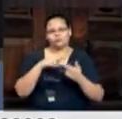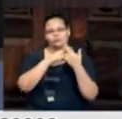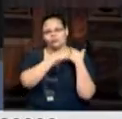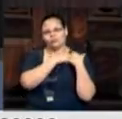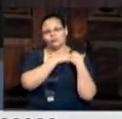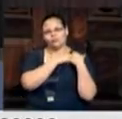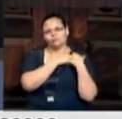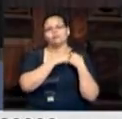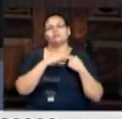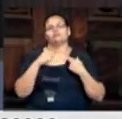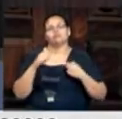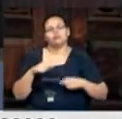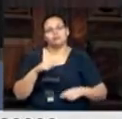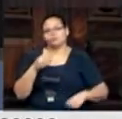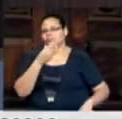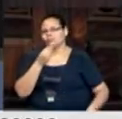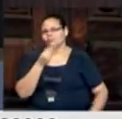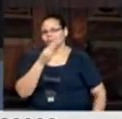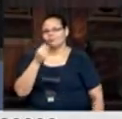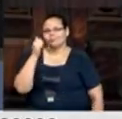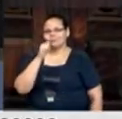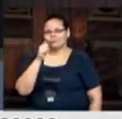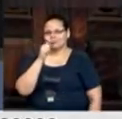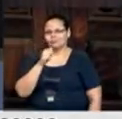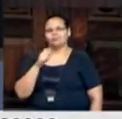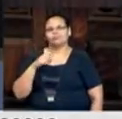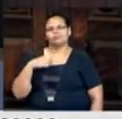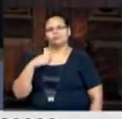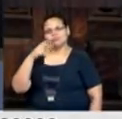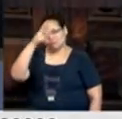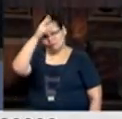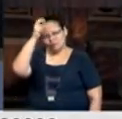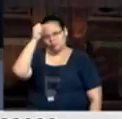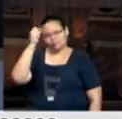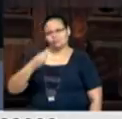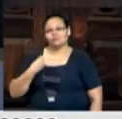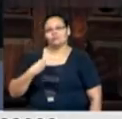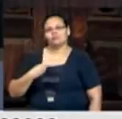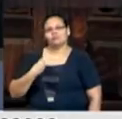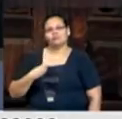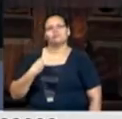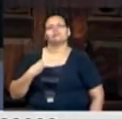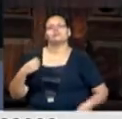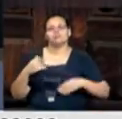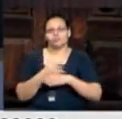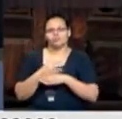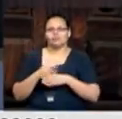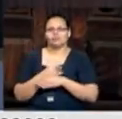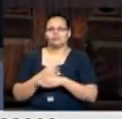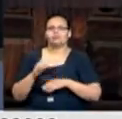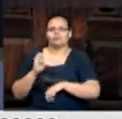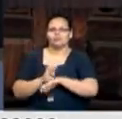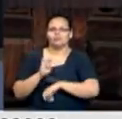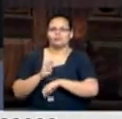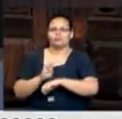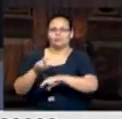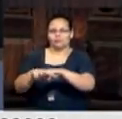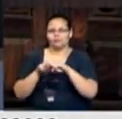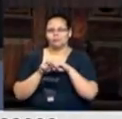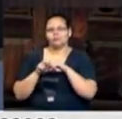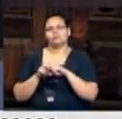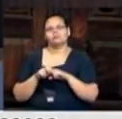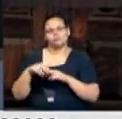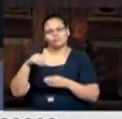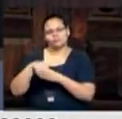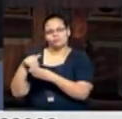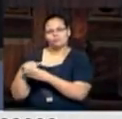responsabilidade como homens públicos e mulheres que atuam na vida pública nessa cidade e nesse estado. Por isso, terminadas as